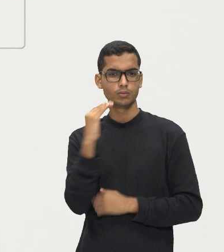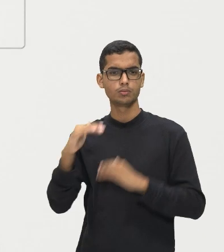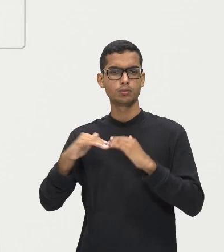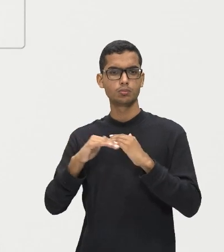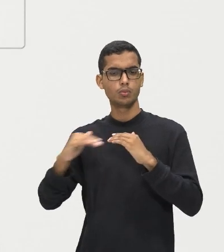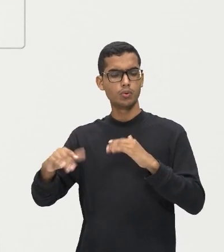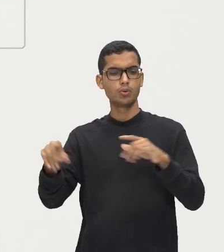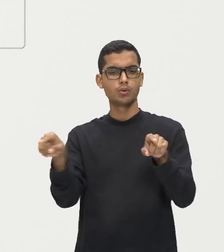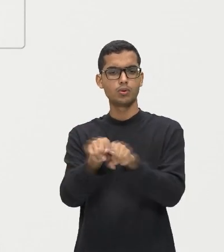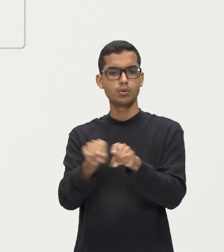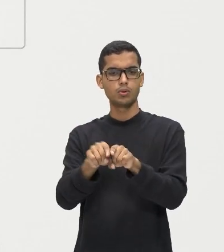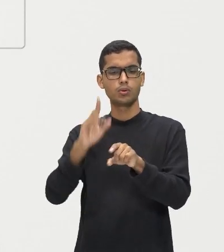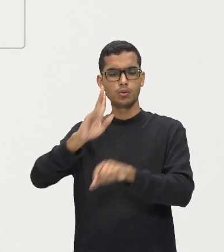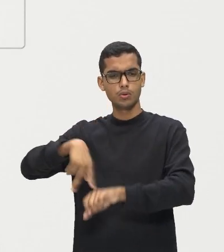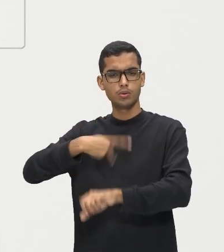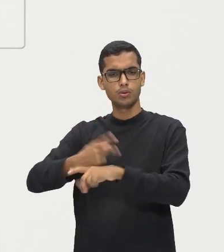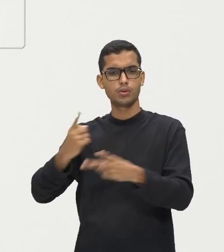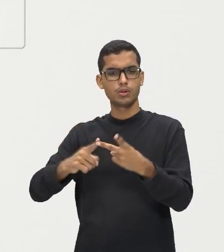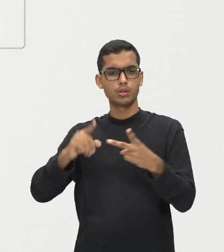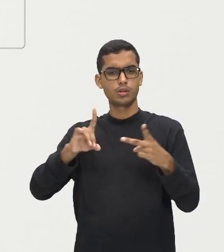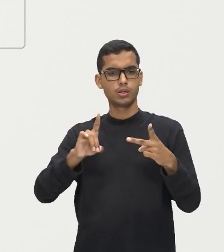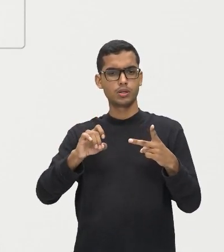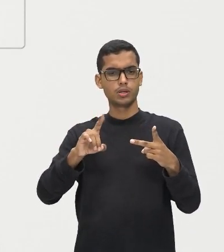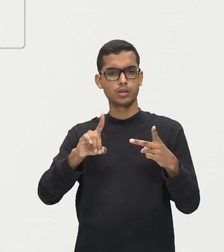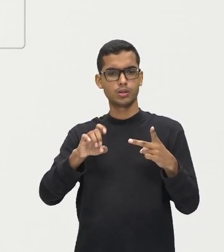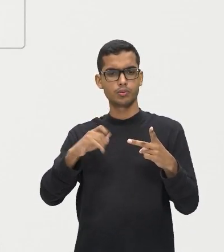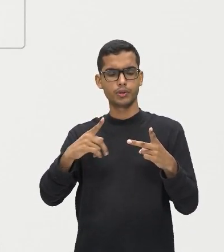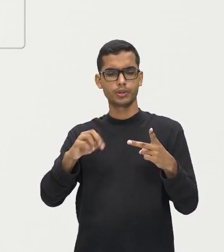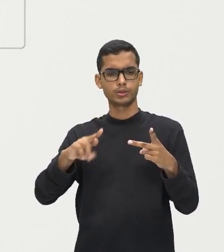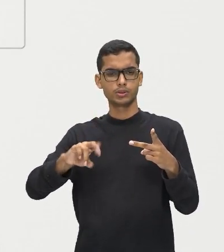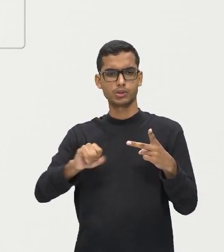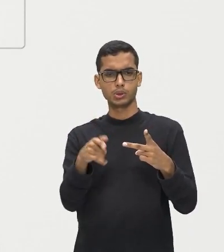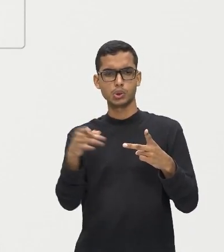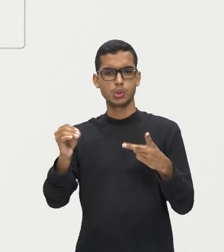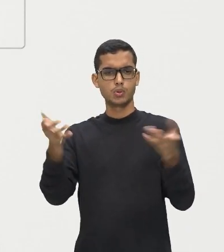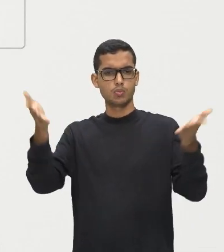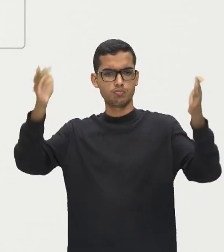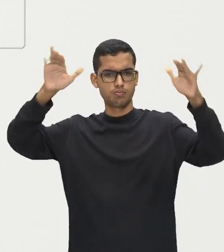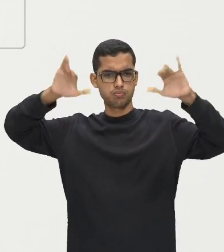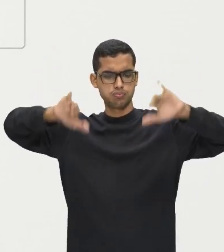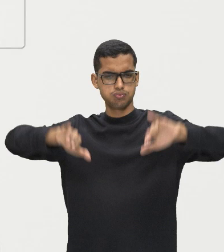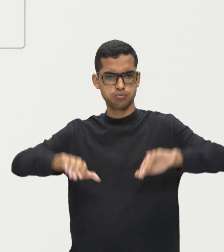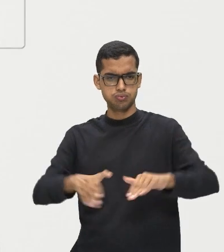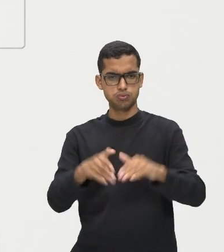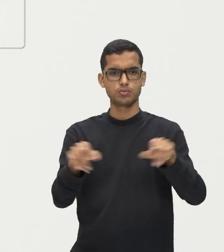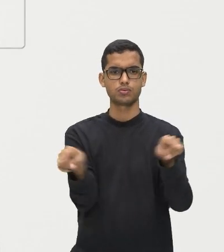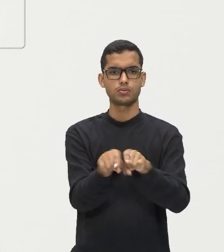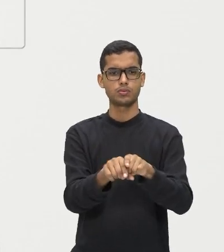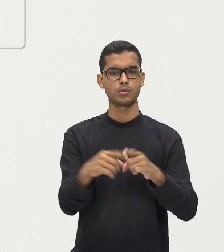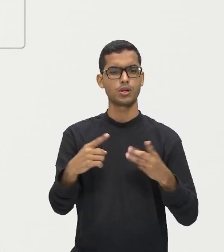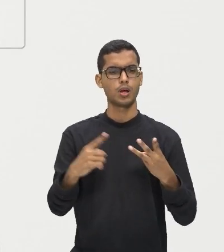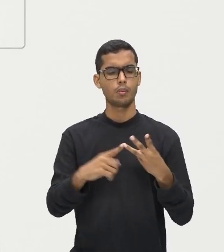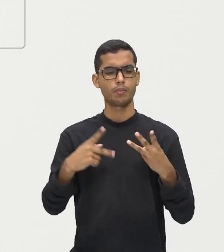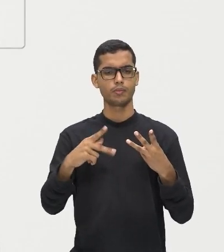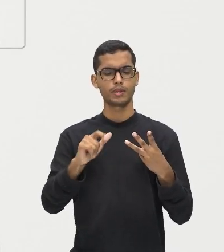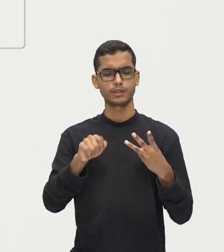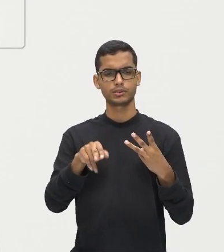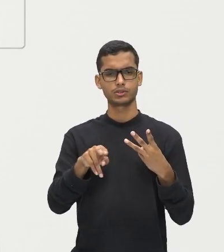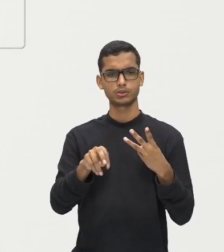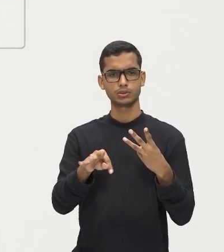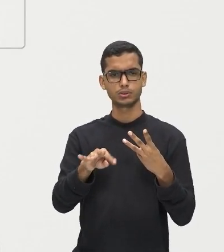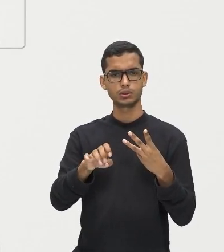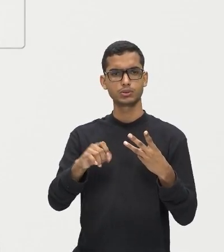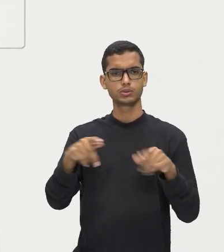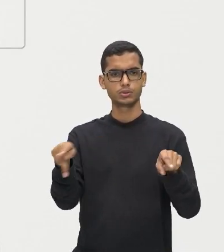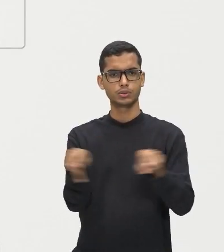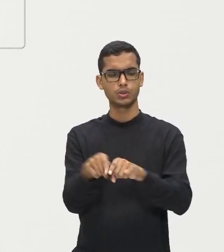e o relevo que menos aparece no nosso território é o amarelo. Então, portanto, são as planícies. E como eu falei,